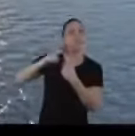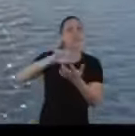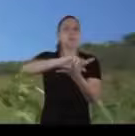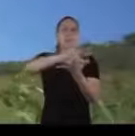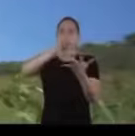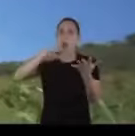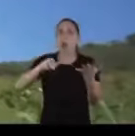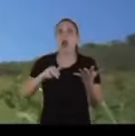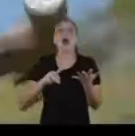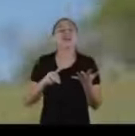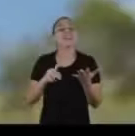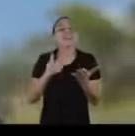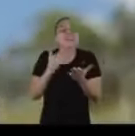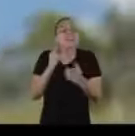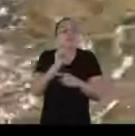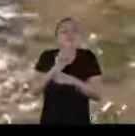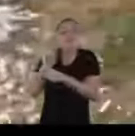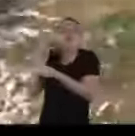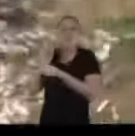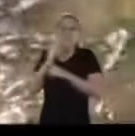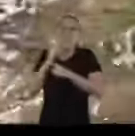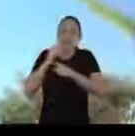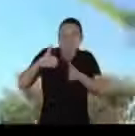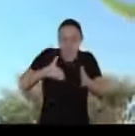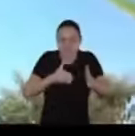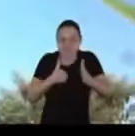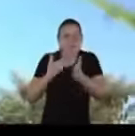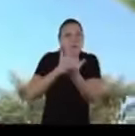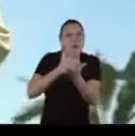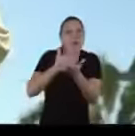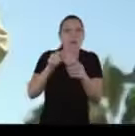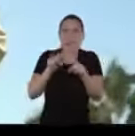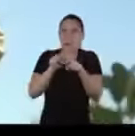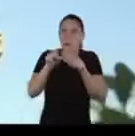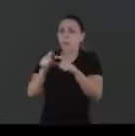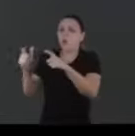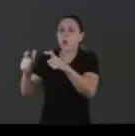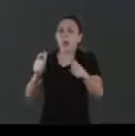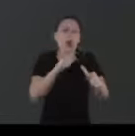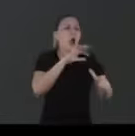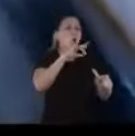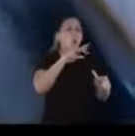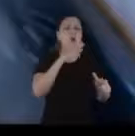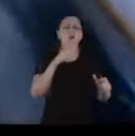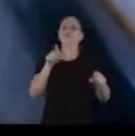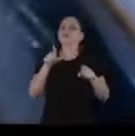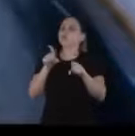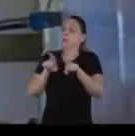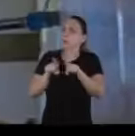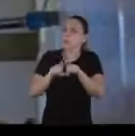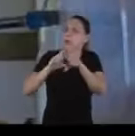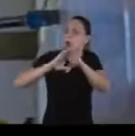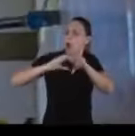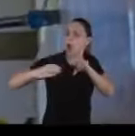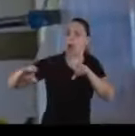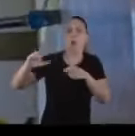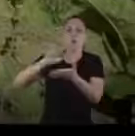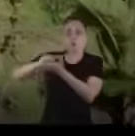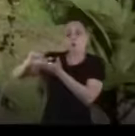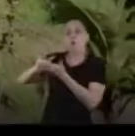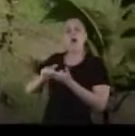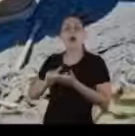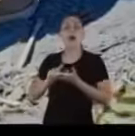rio Taquari. Estamos cuidando das nascentes, recuperando áreas degradadas e levando água e saneamento para quem